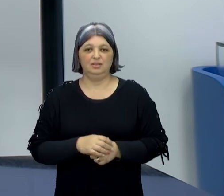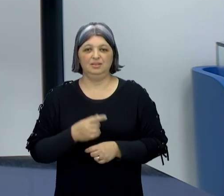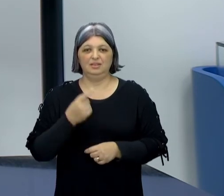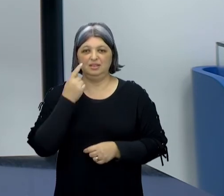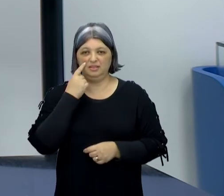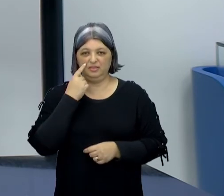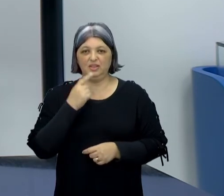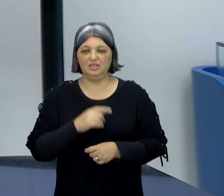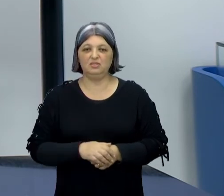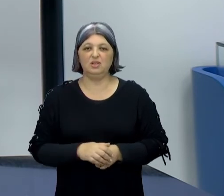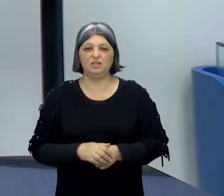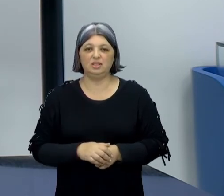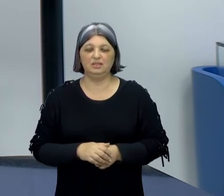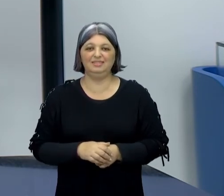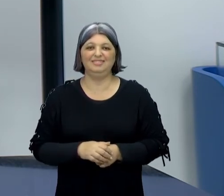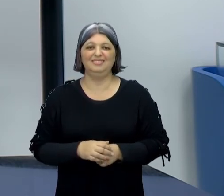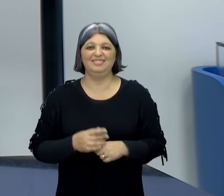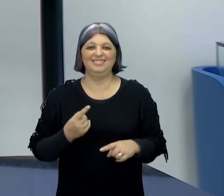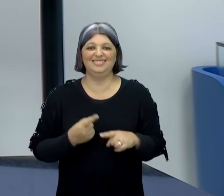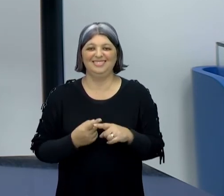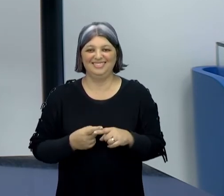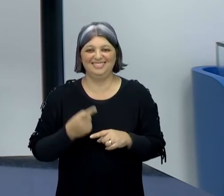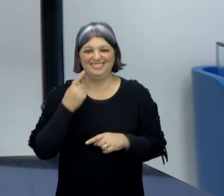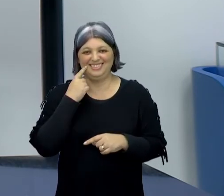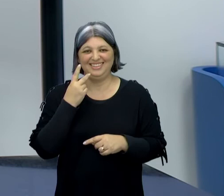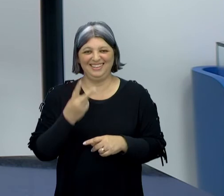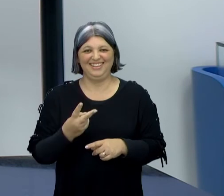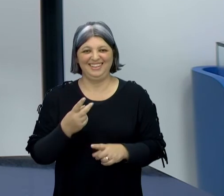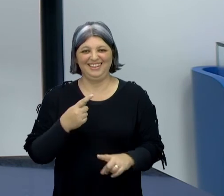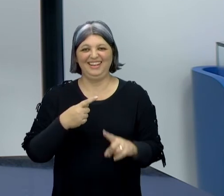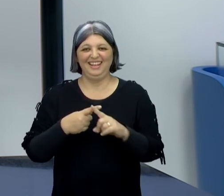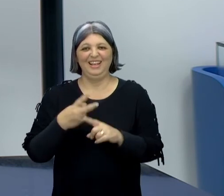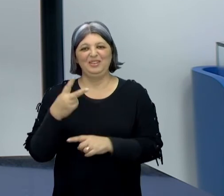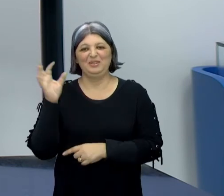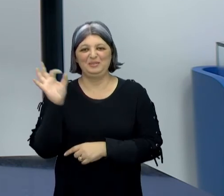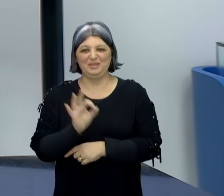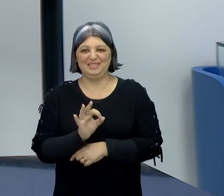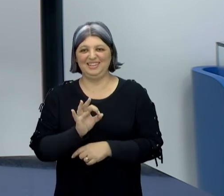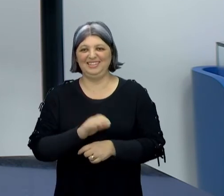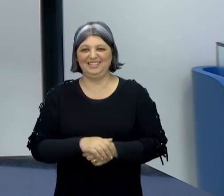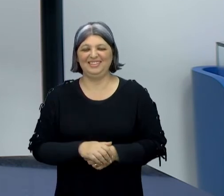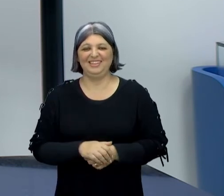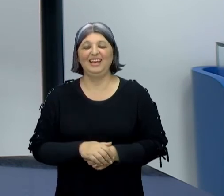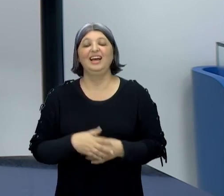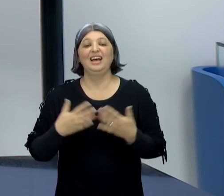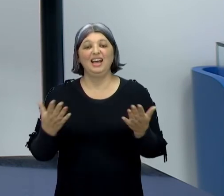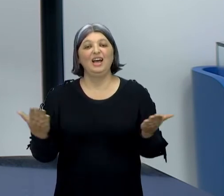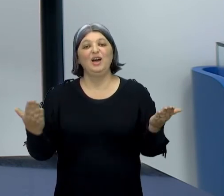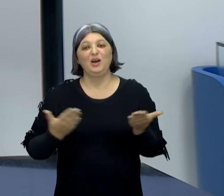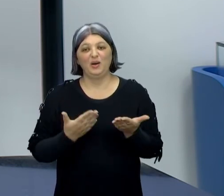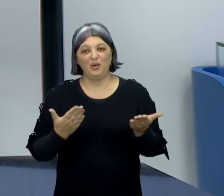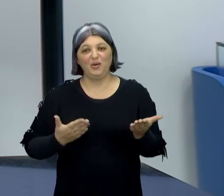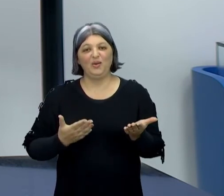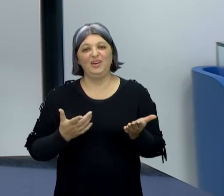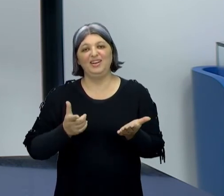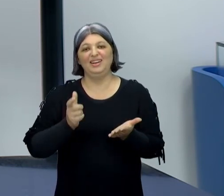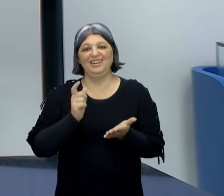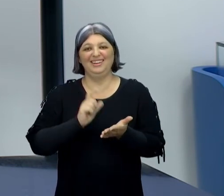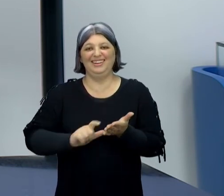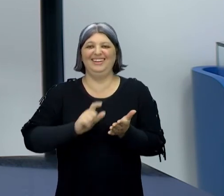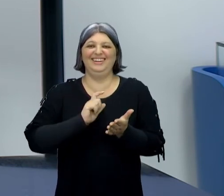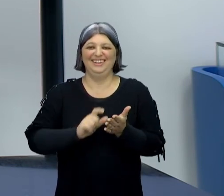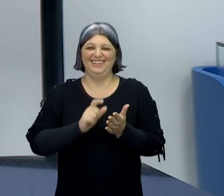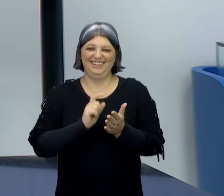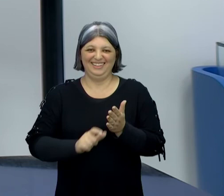R$14,29, ele já é uma multa de 2% aí fixa. E aí agora eu vou falar do cartão de crédito, eu vou fazer